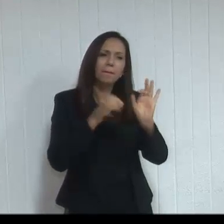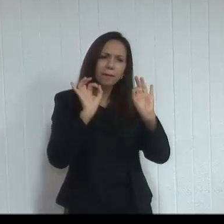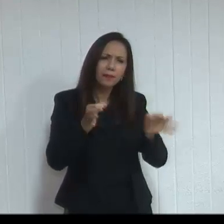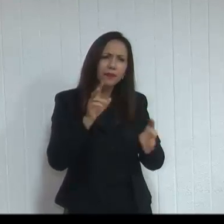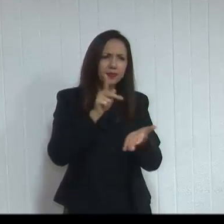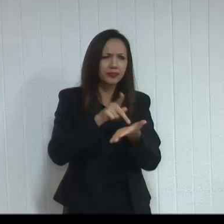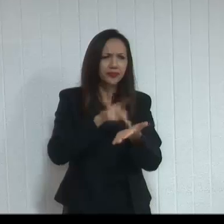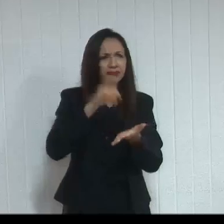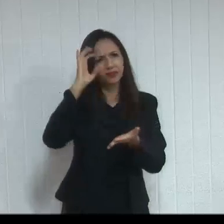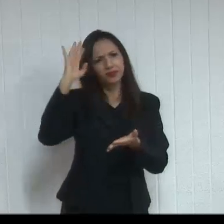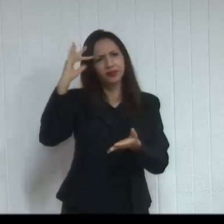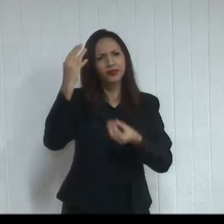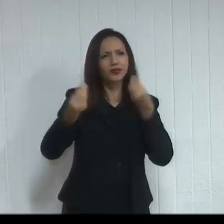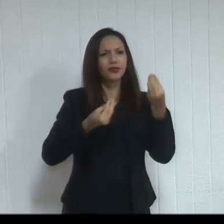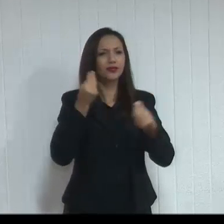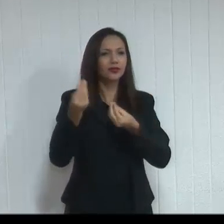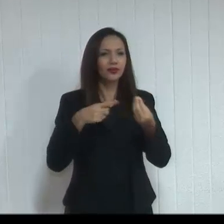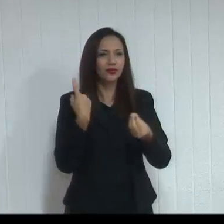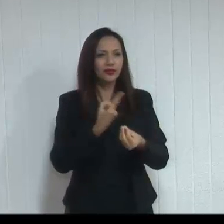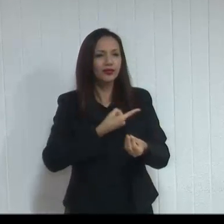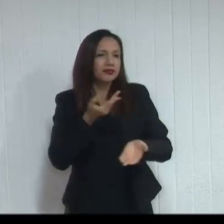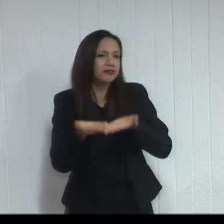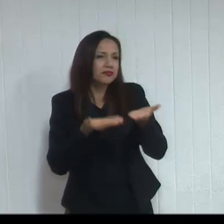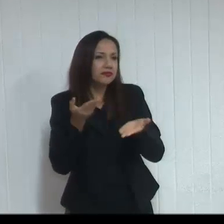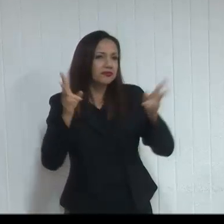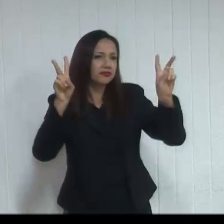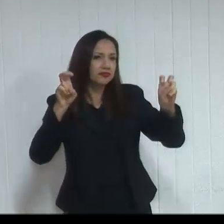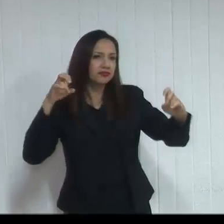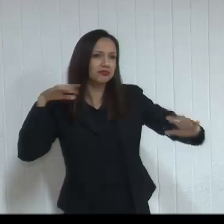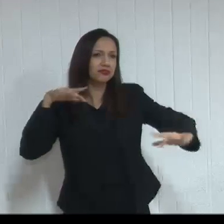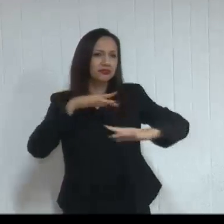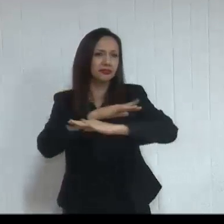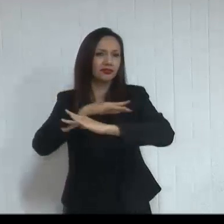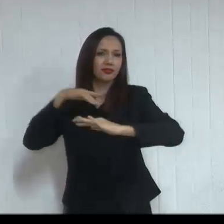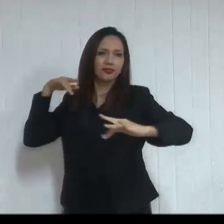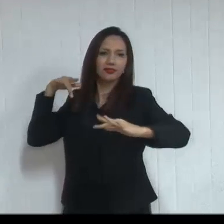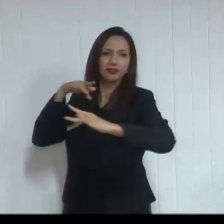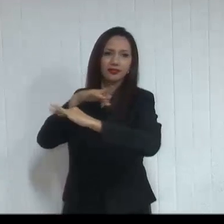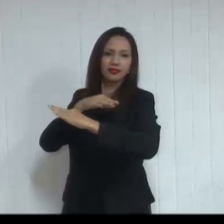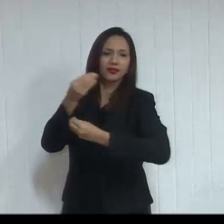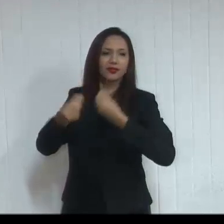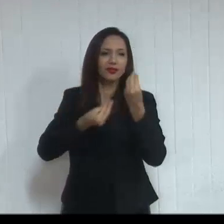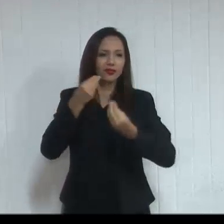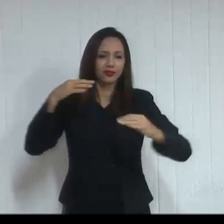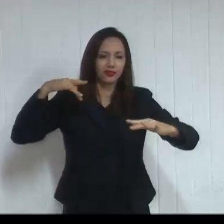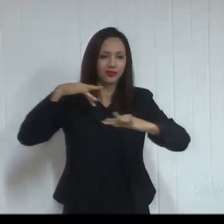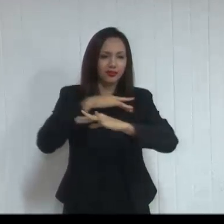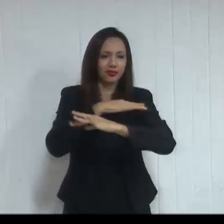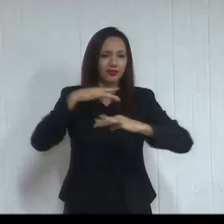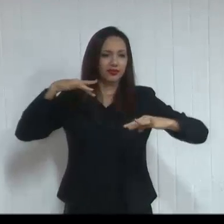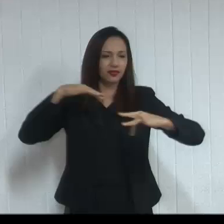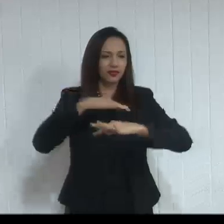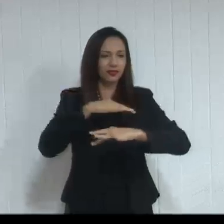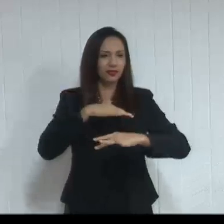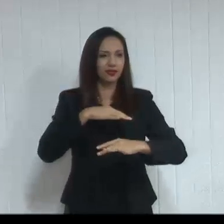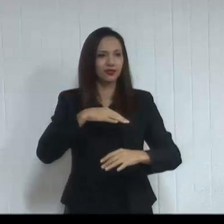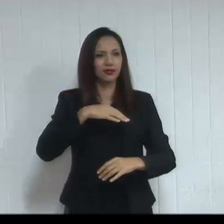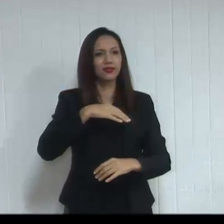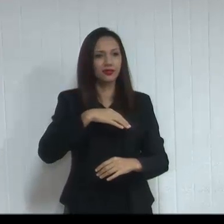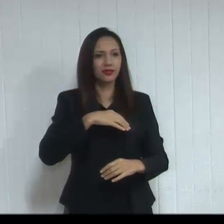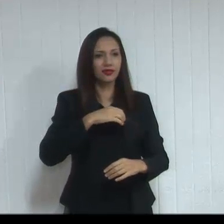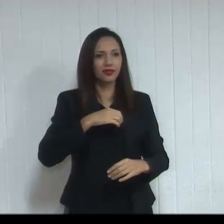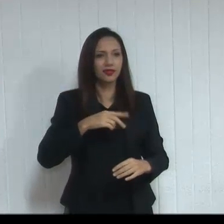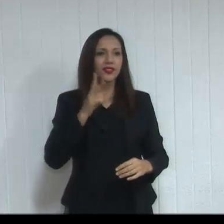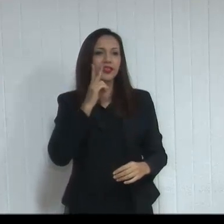gente pensar como que a gente tem tratado a questão do fluxo na cidade, como que é a mobilidade urbana. Então, para quem desce a Capela e mora no